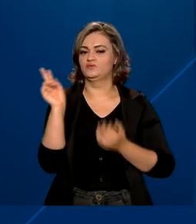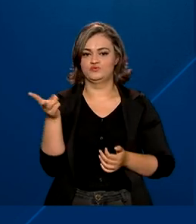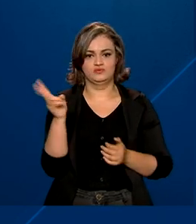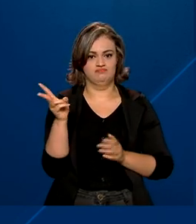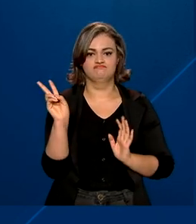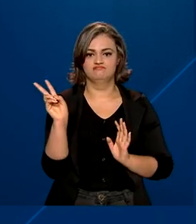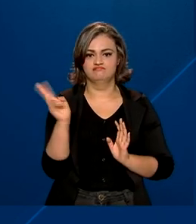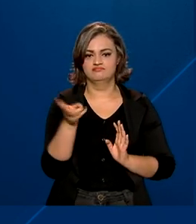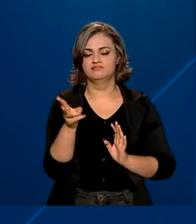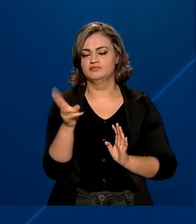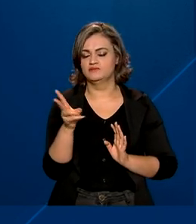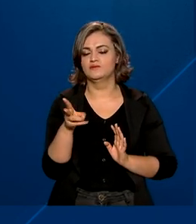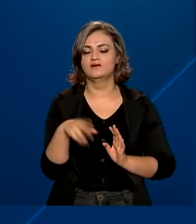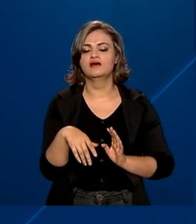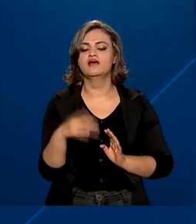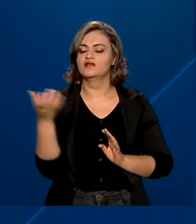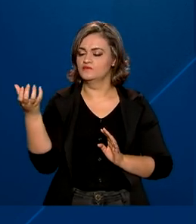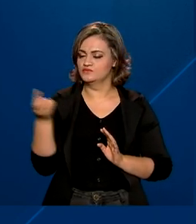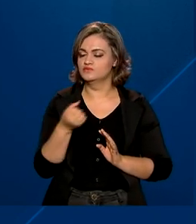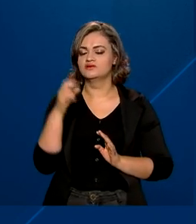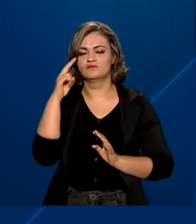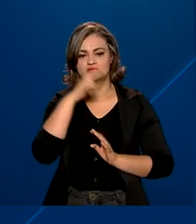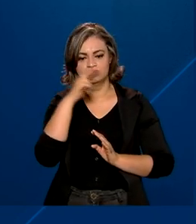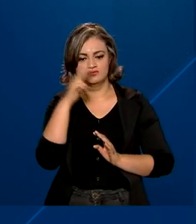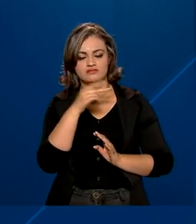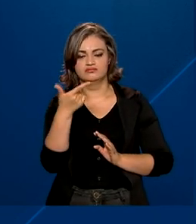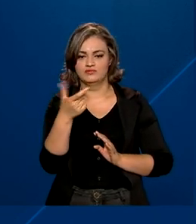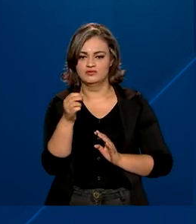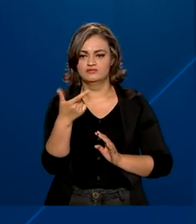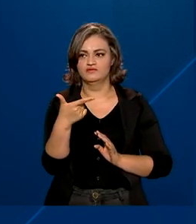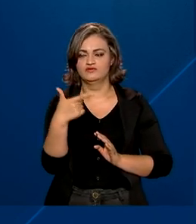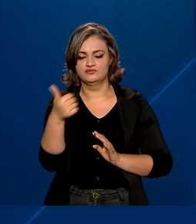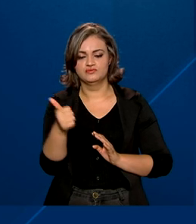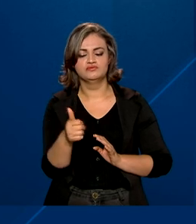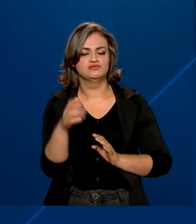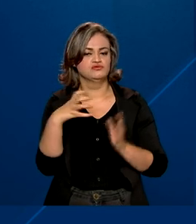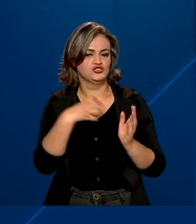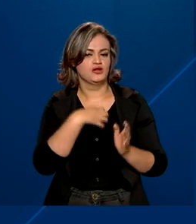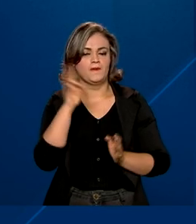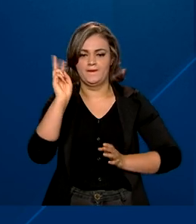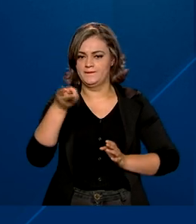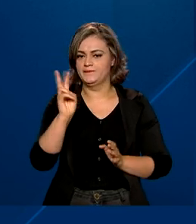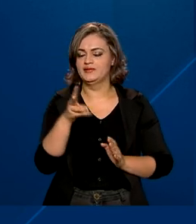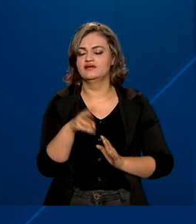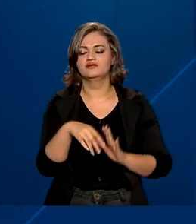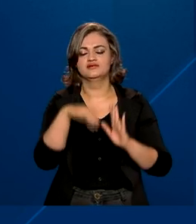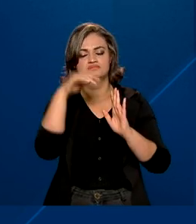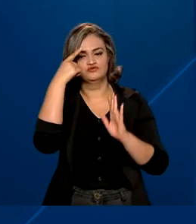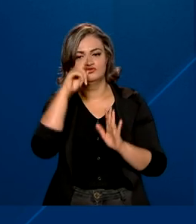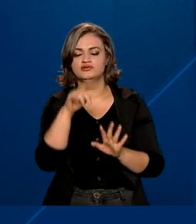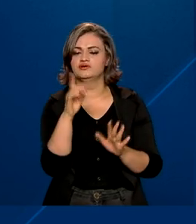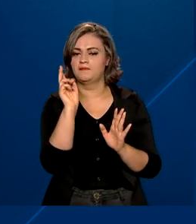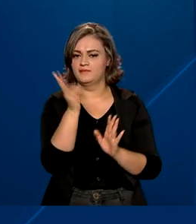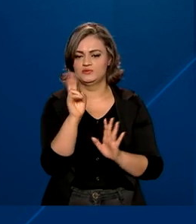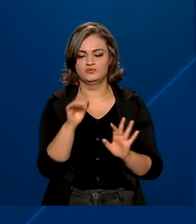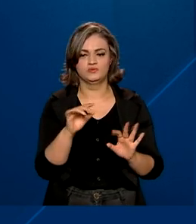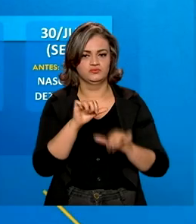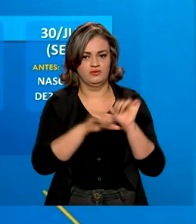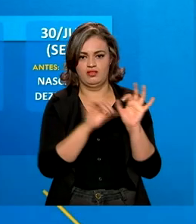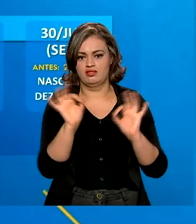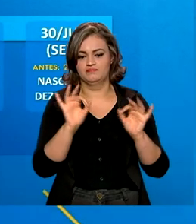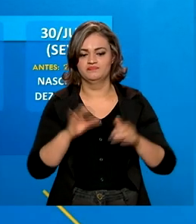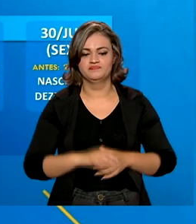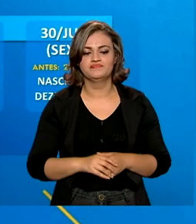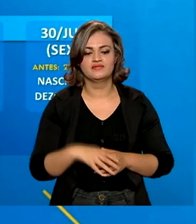Eles continuam a receber o auxílio emergencial 2021 da mesma forma e nas mesmas datas do benefício regular.